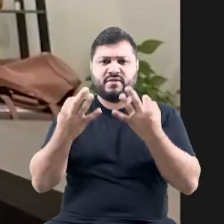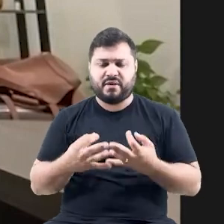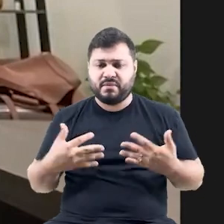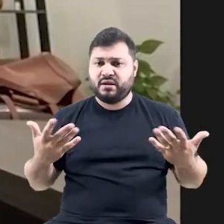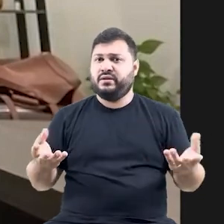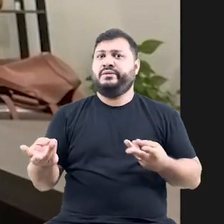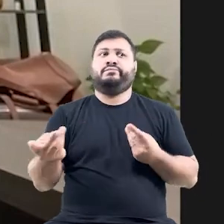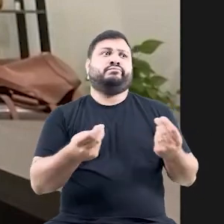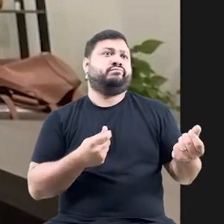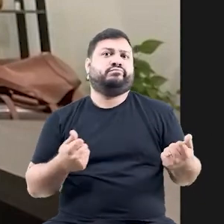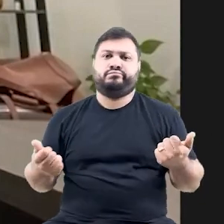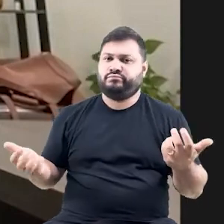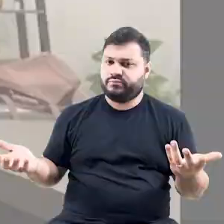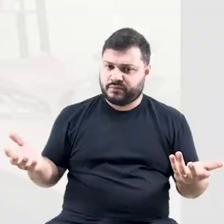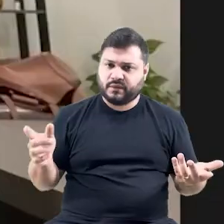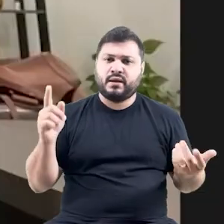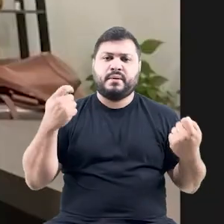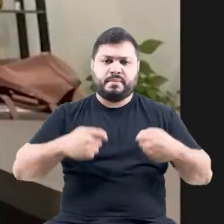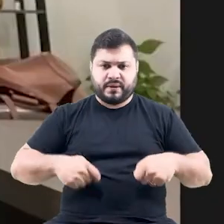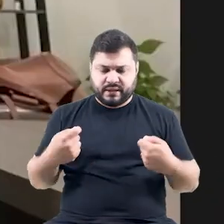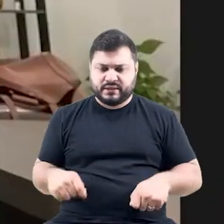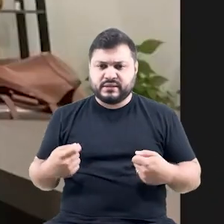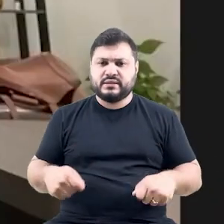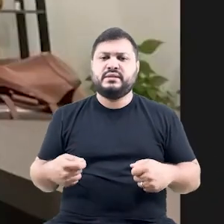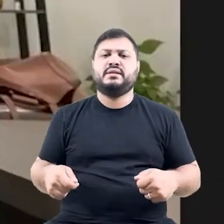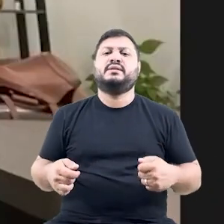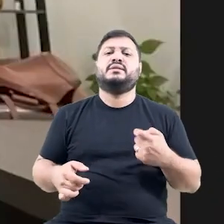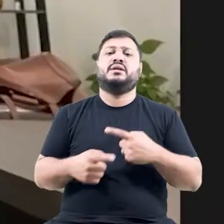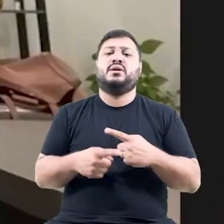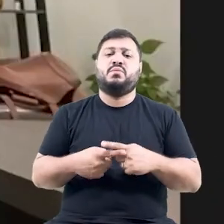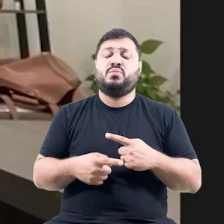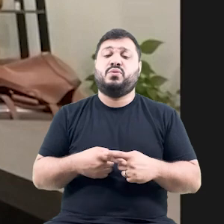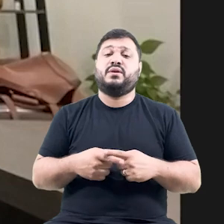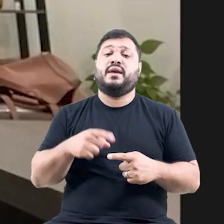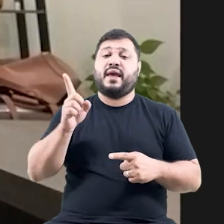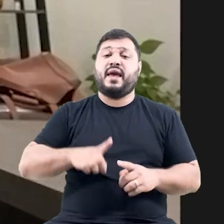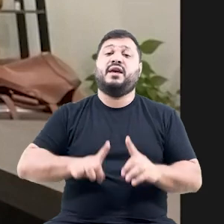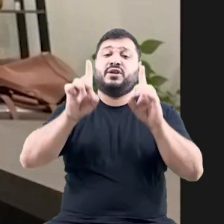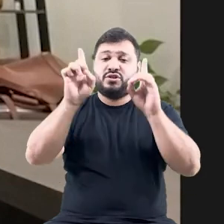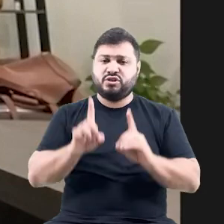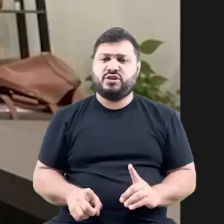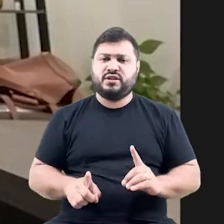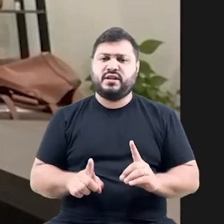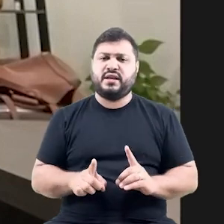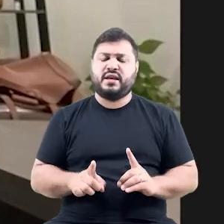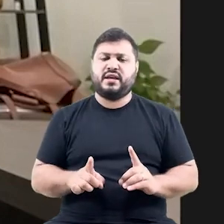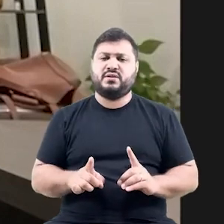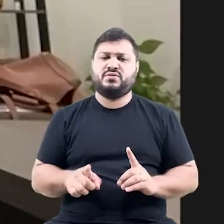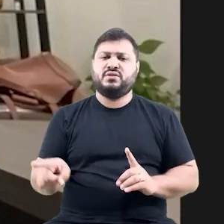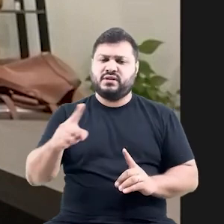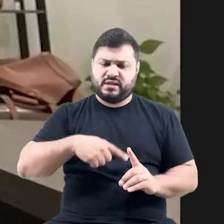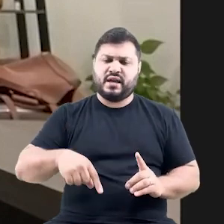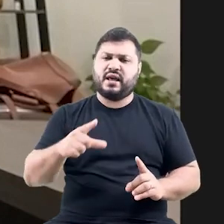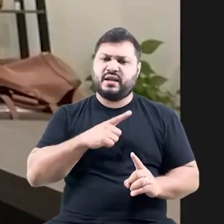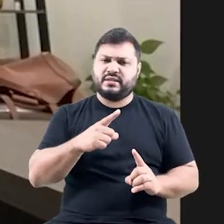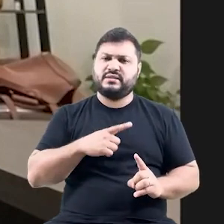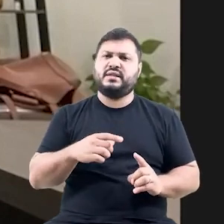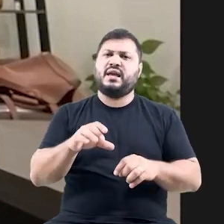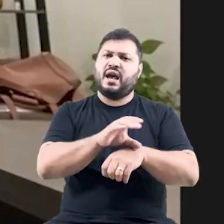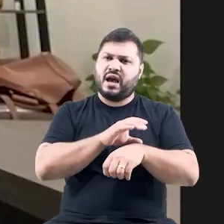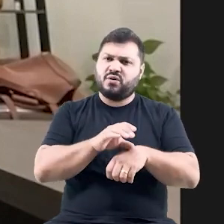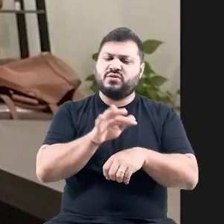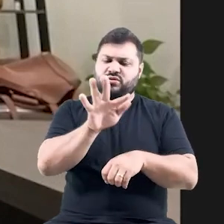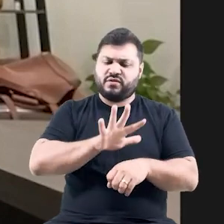da família, que fica sem nenhum recurso. Sim, é necessário, porque sim, são direitos, né? Que elas possuem.